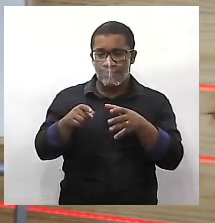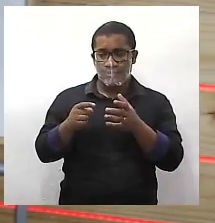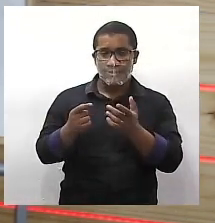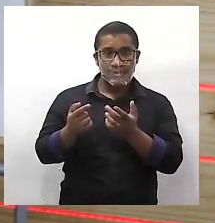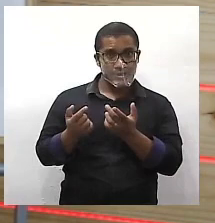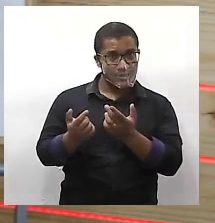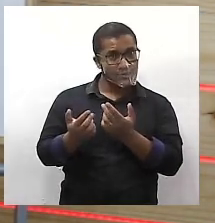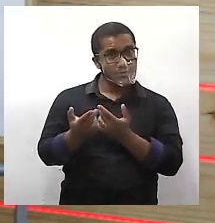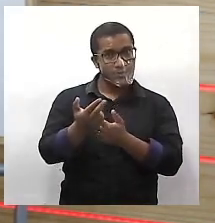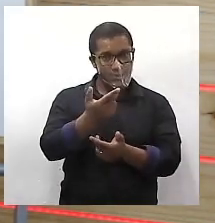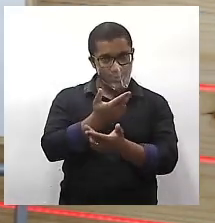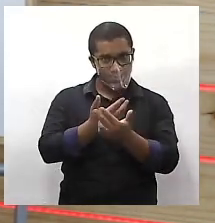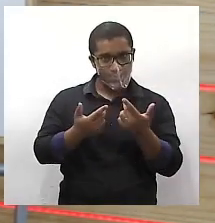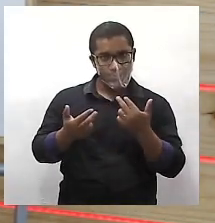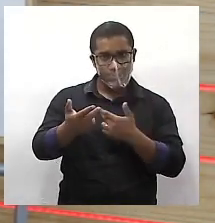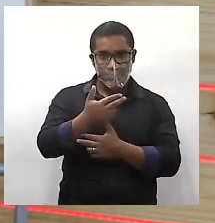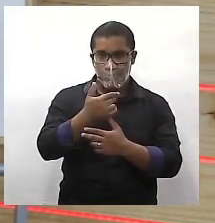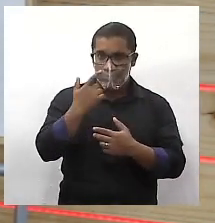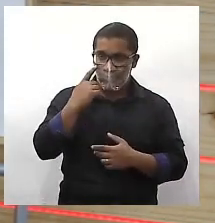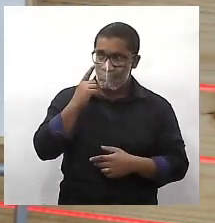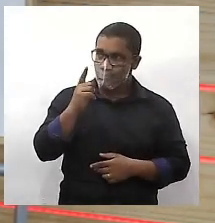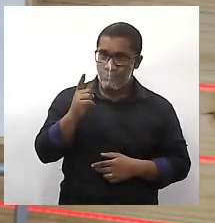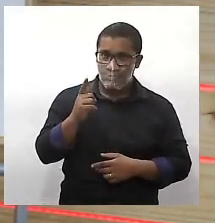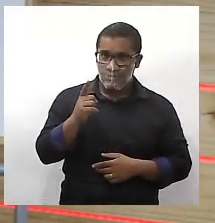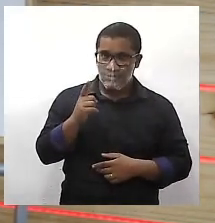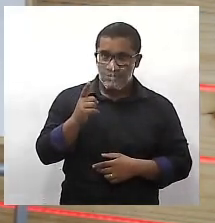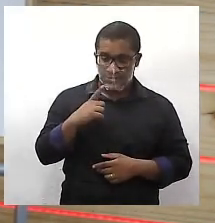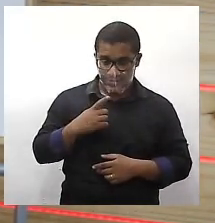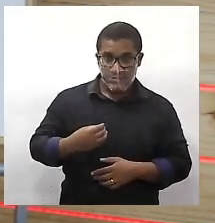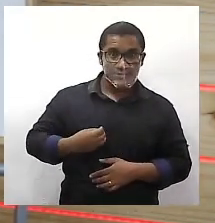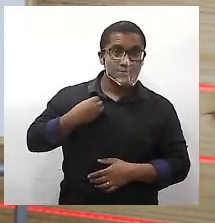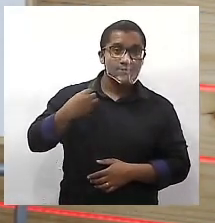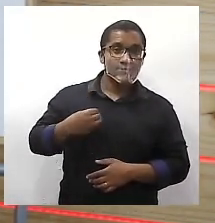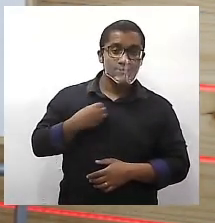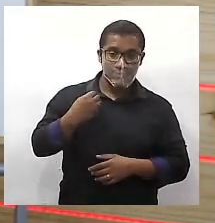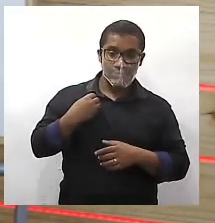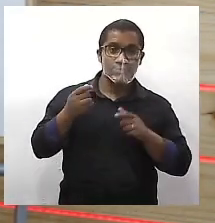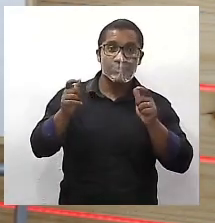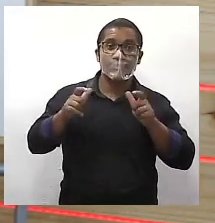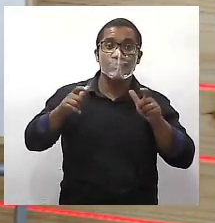iguais, preste atenção, que habitam